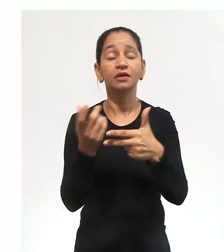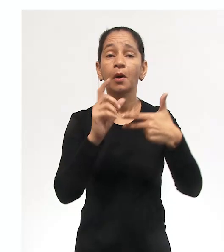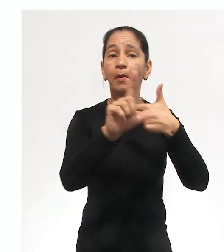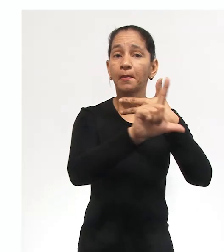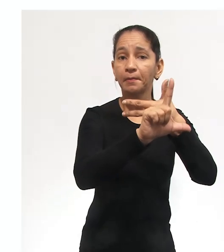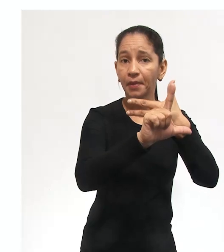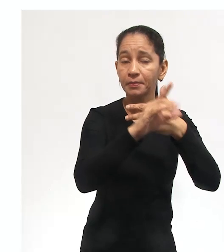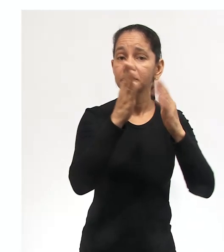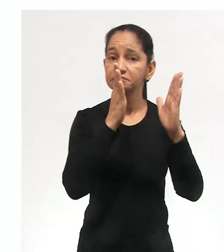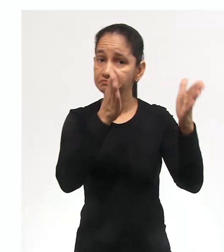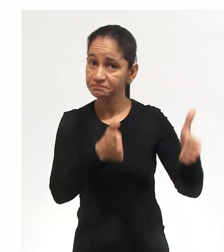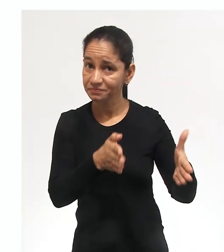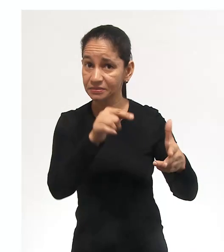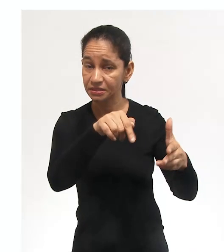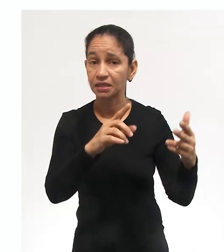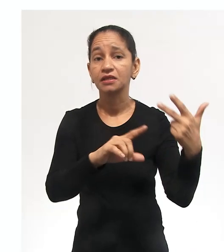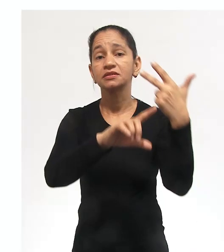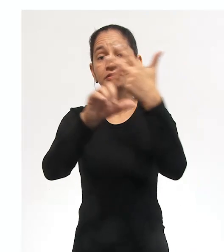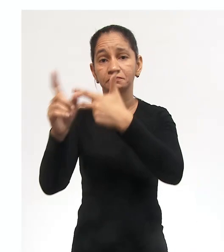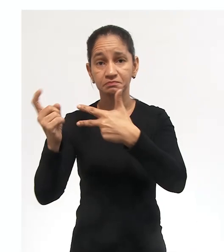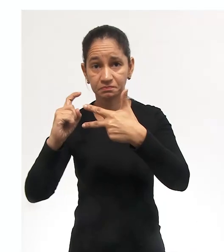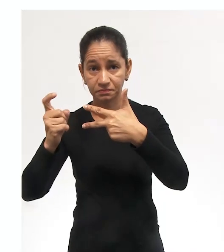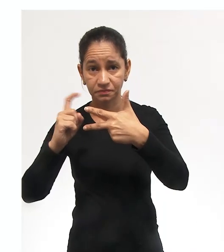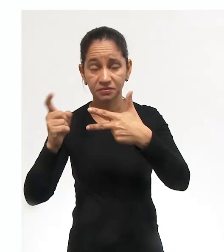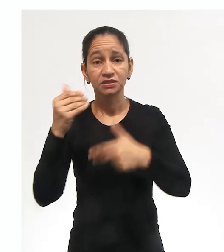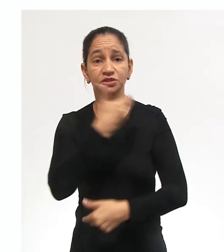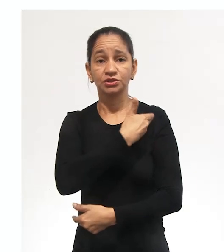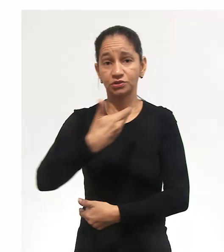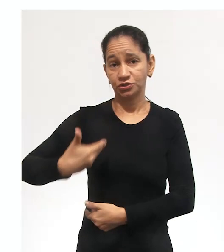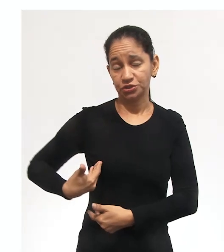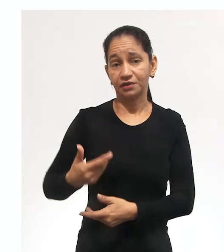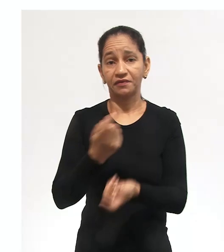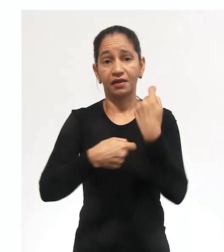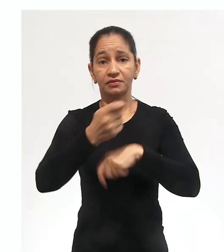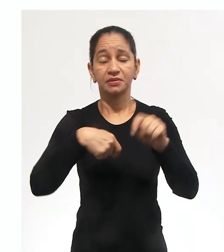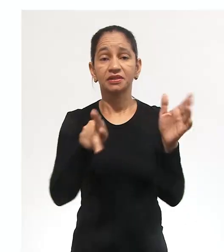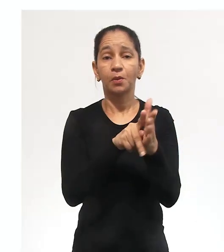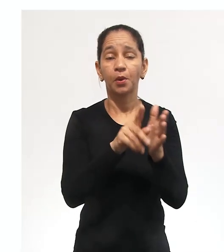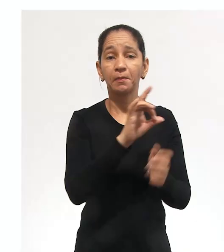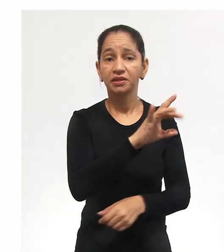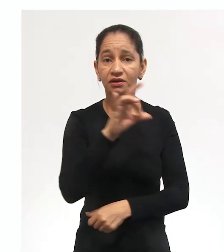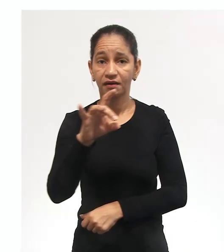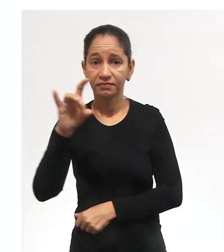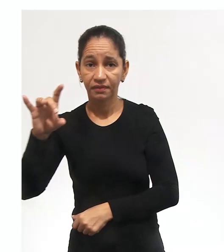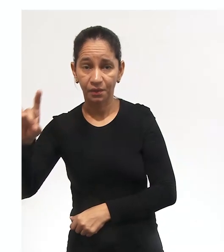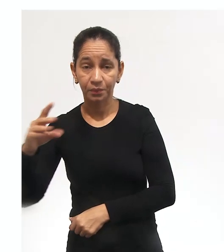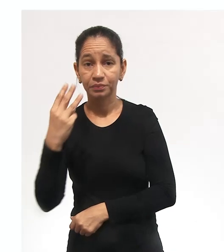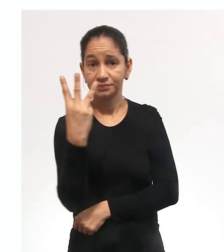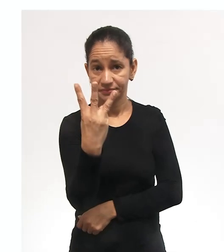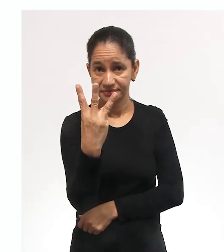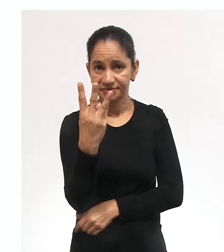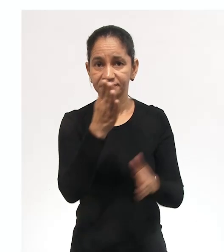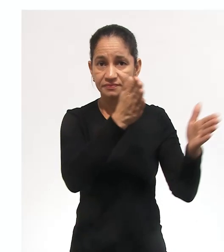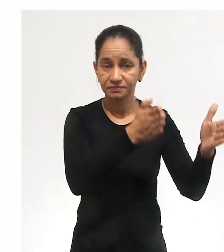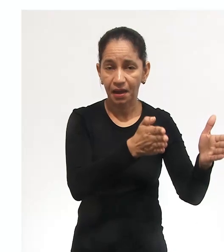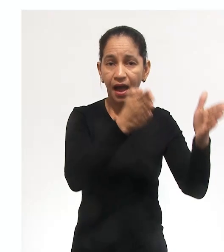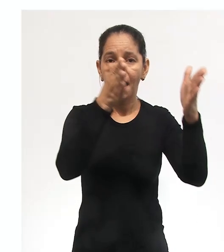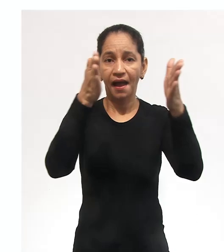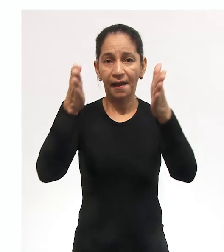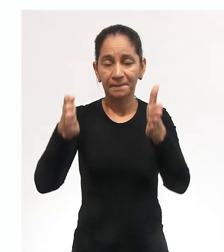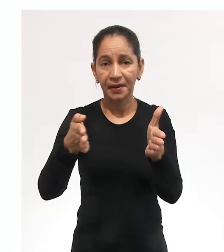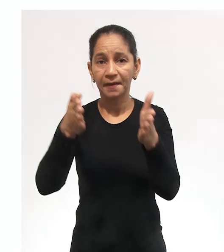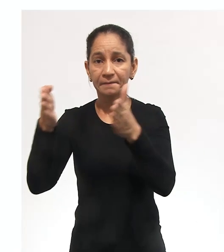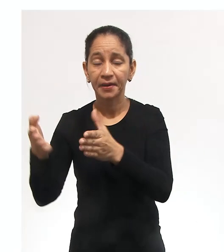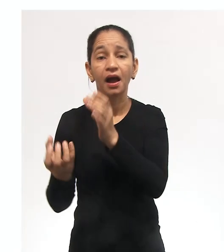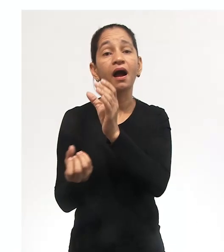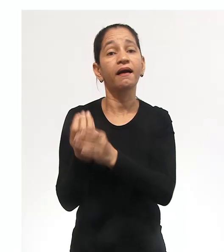praticar o quê? Os atos de chefe de Estado, chefe de governo e de administração. Né? Colocar em prática essas leis, né, normas que foram criadas lá